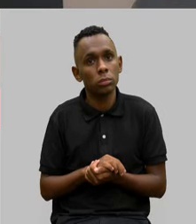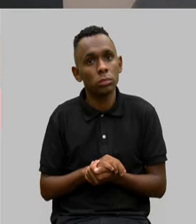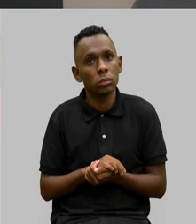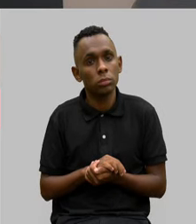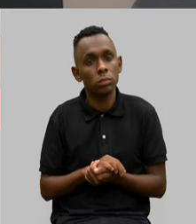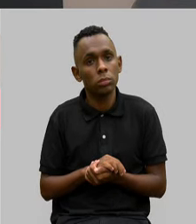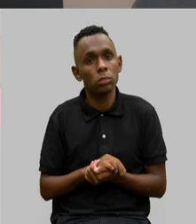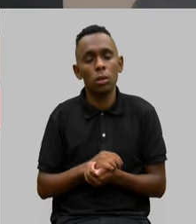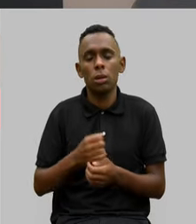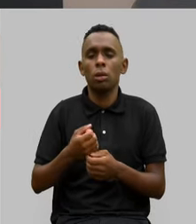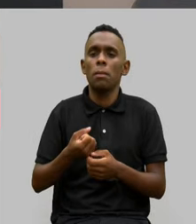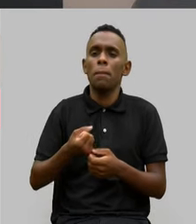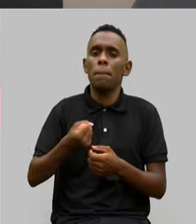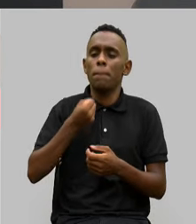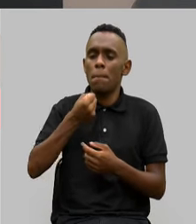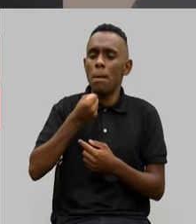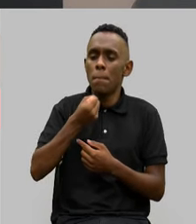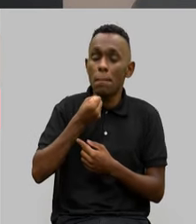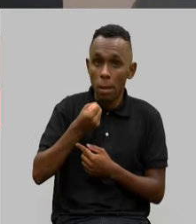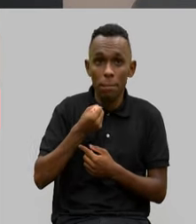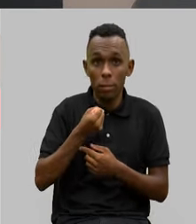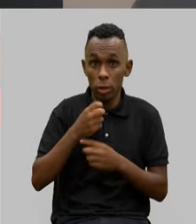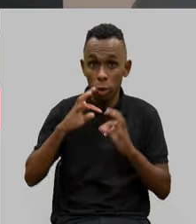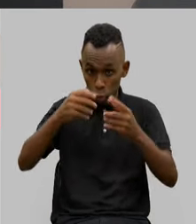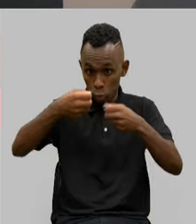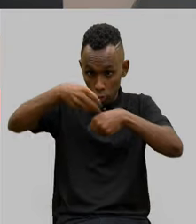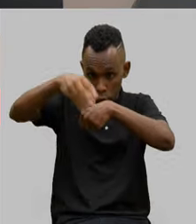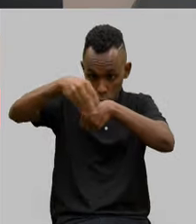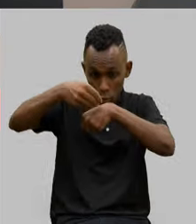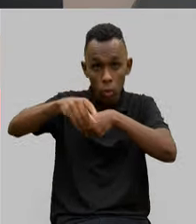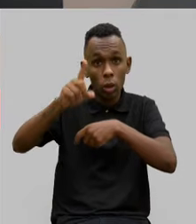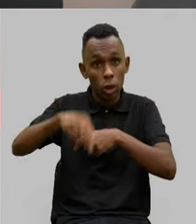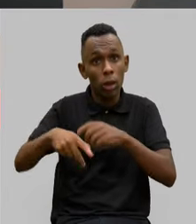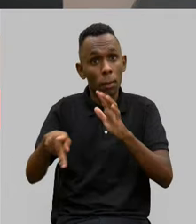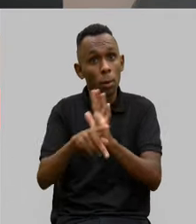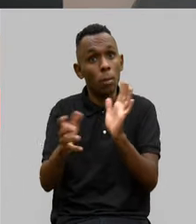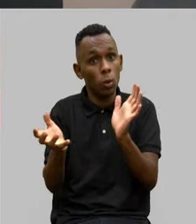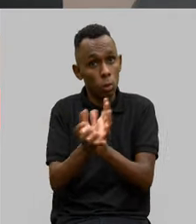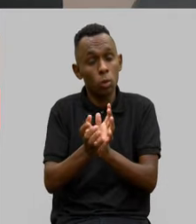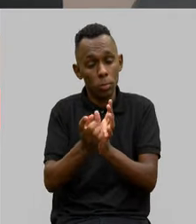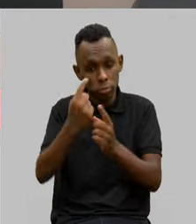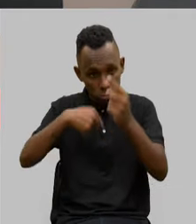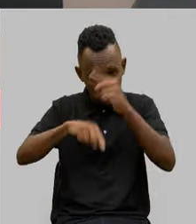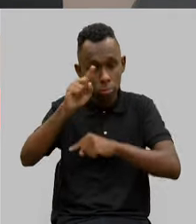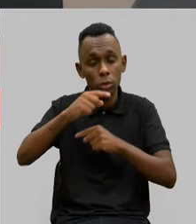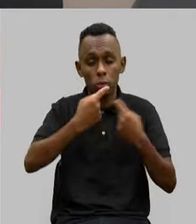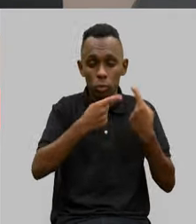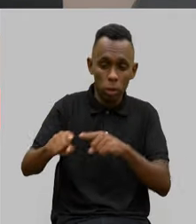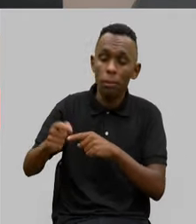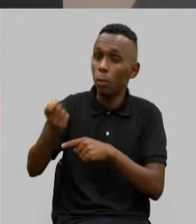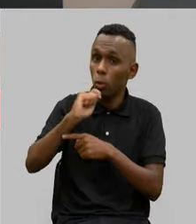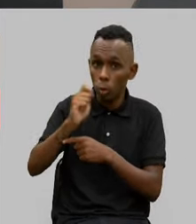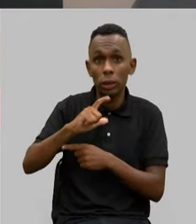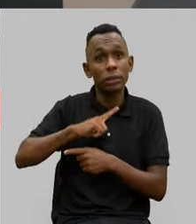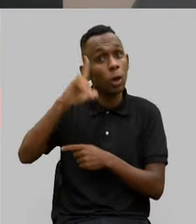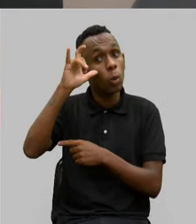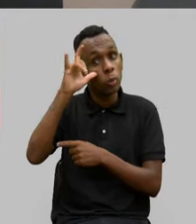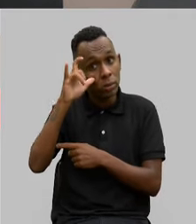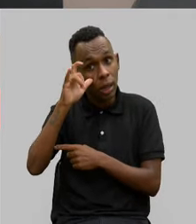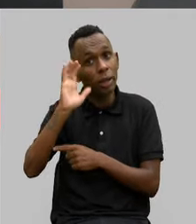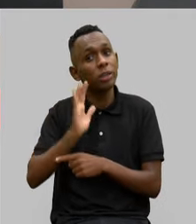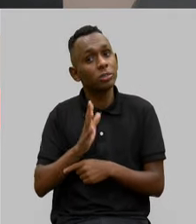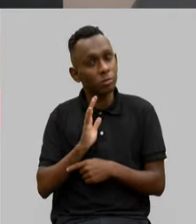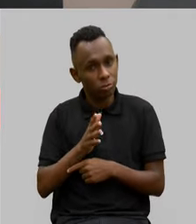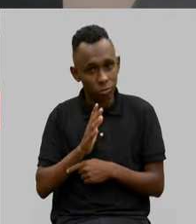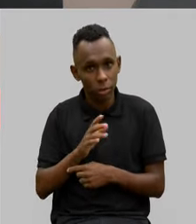uma entrevista isso tudo que eu tô falando aqui muito é do coletivo repensando a guerra as drogas temos um Instagram fazer um Jabá né